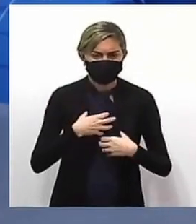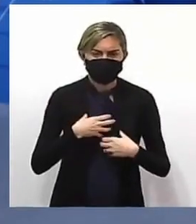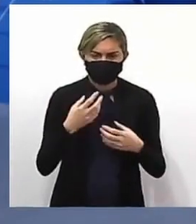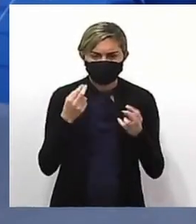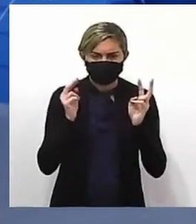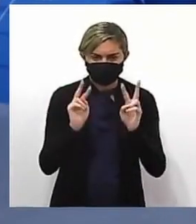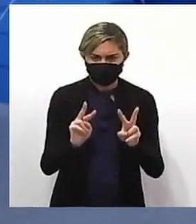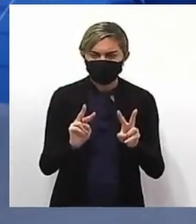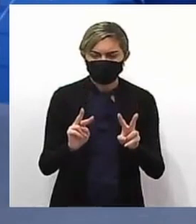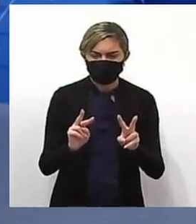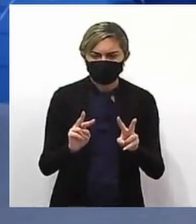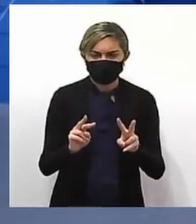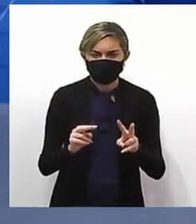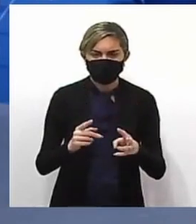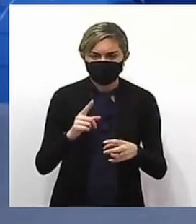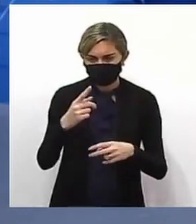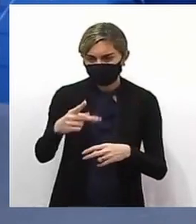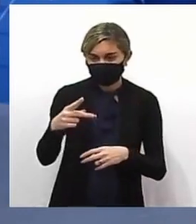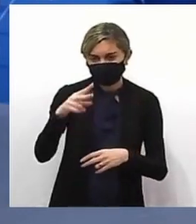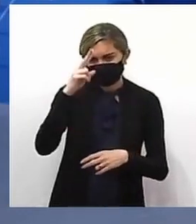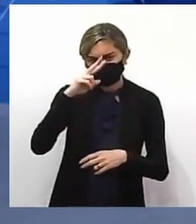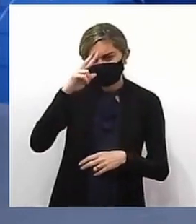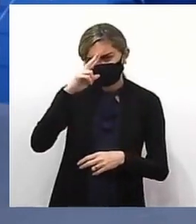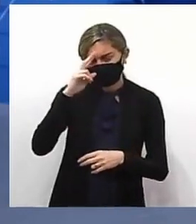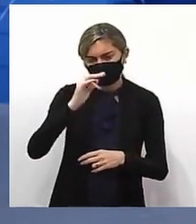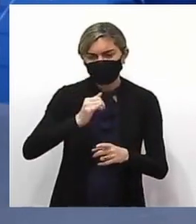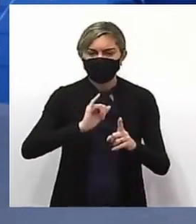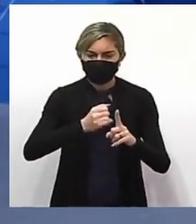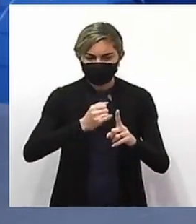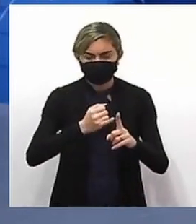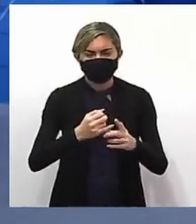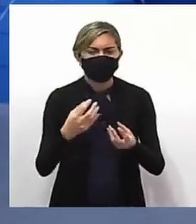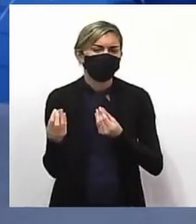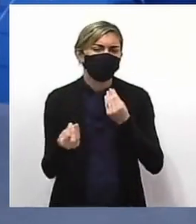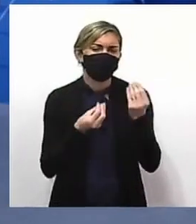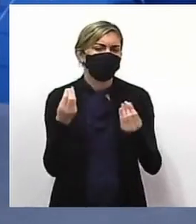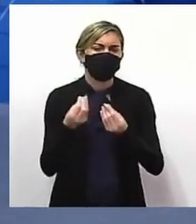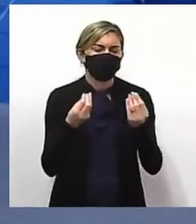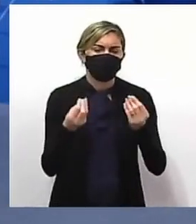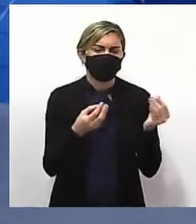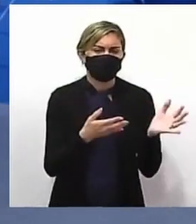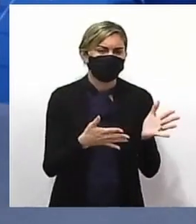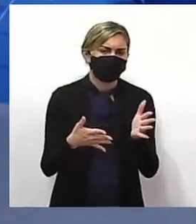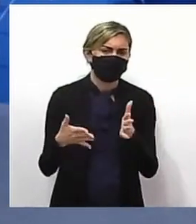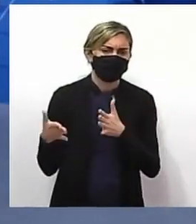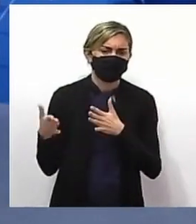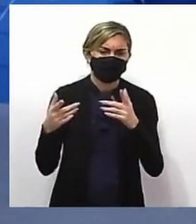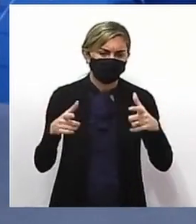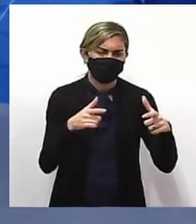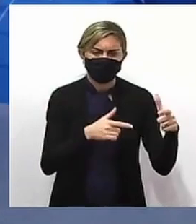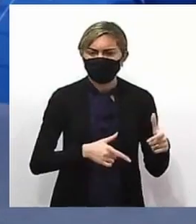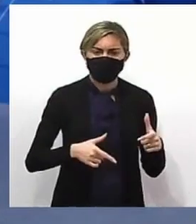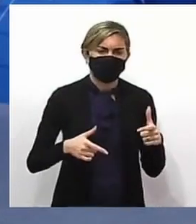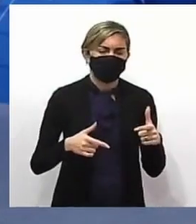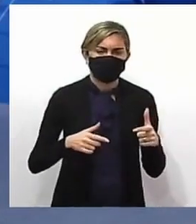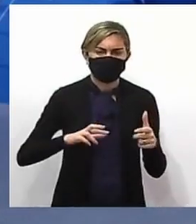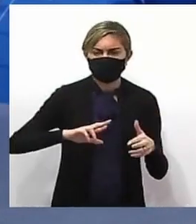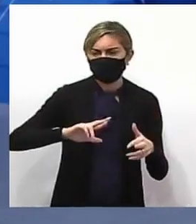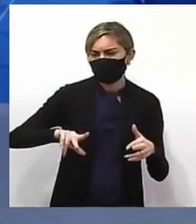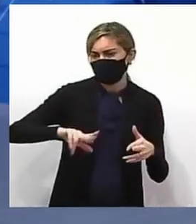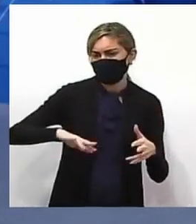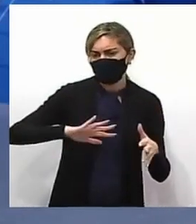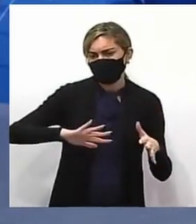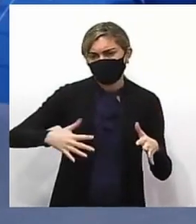se vê preso ou presa àquela história que está sendo contada ali. Como foi essa tua passagem por lugares não ribeirinhos, digamos